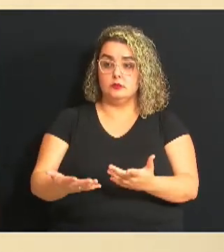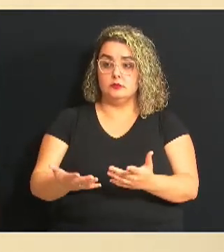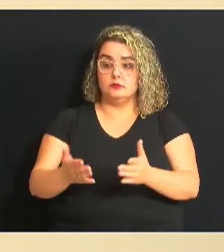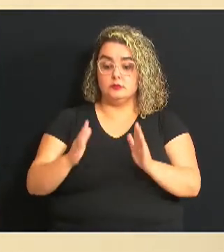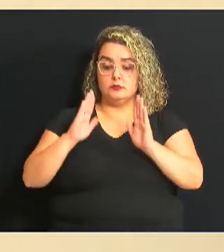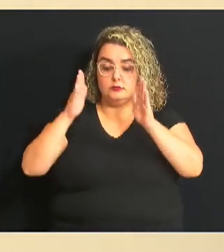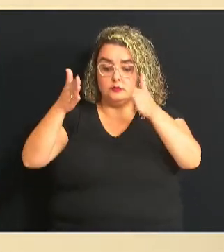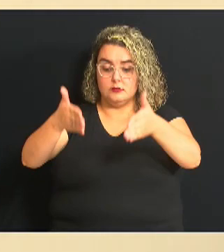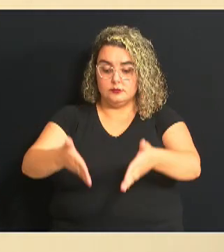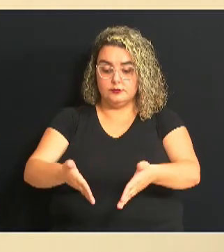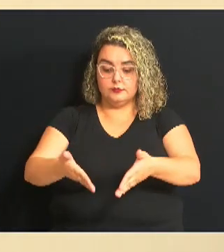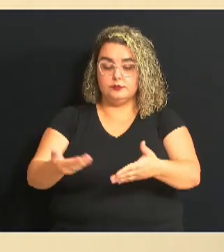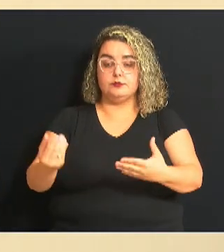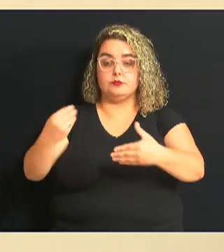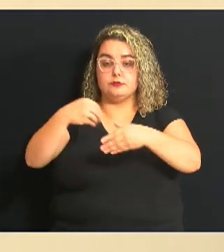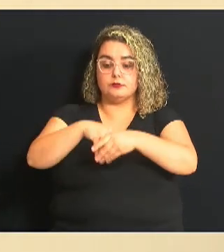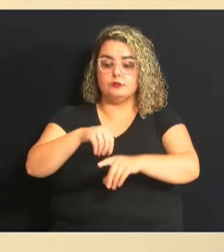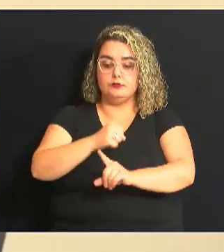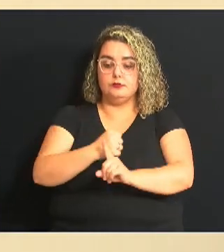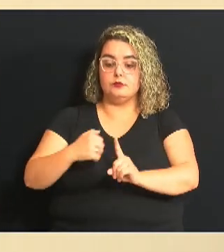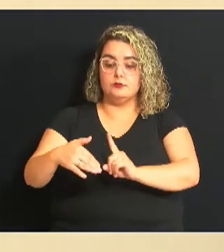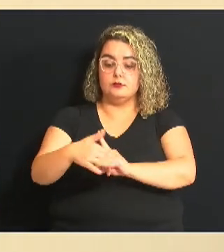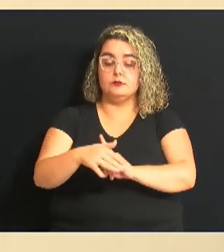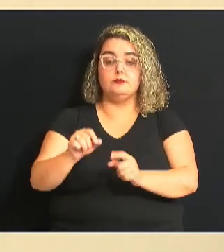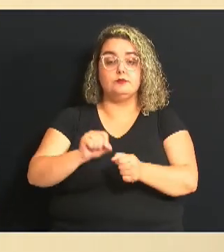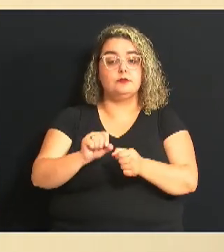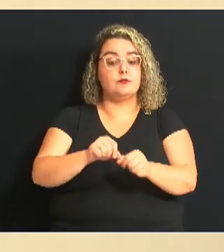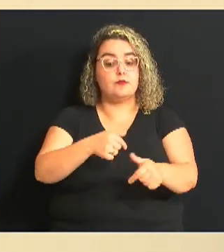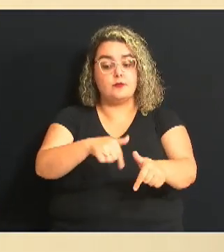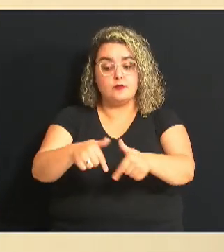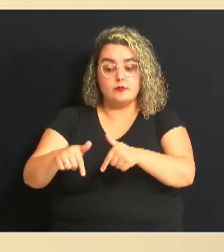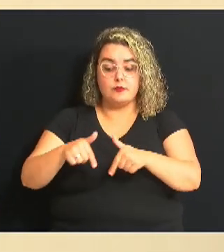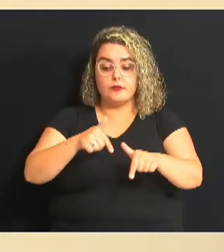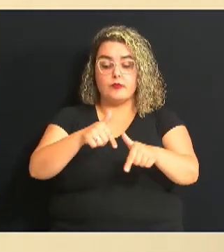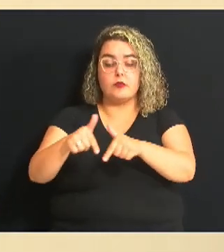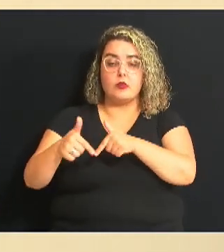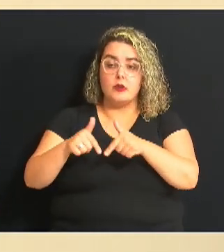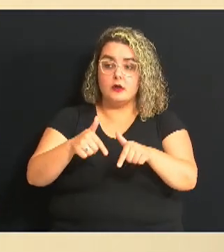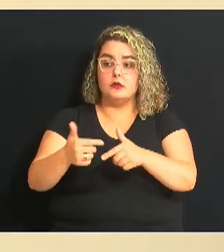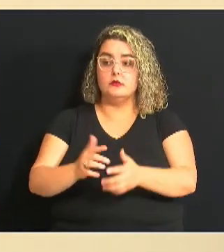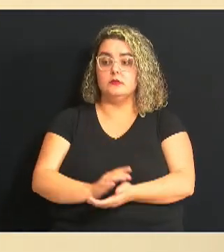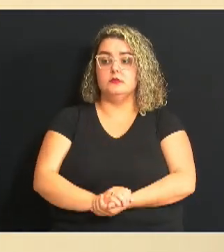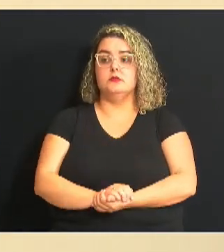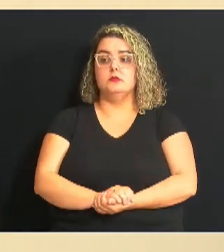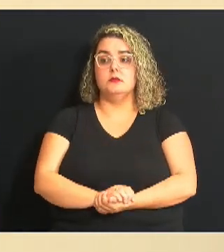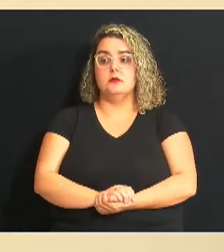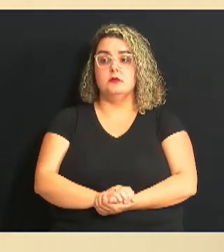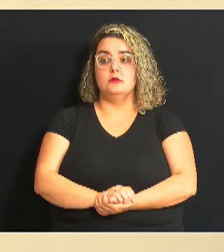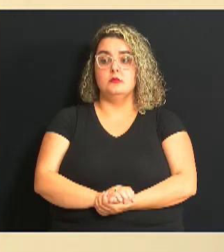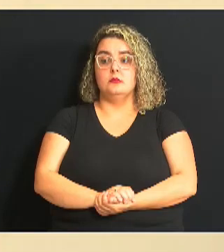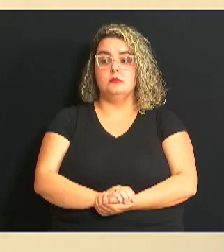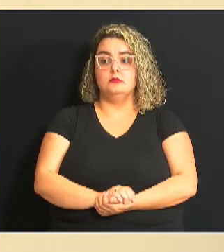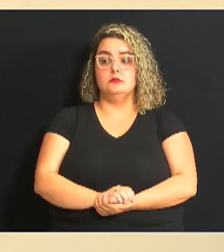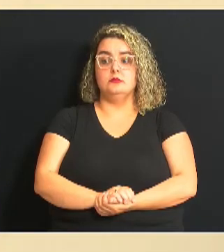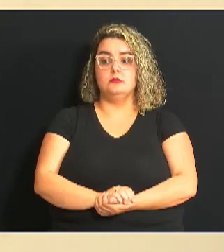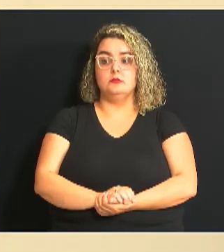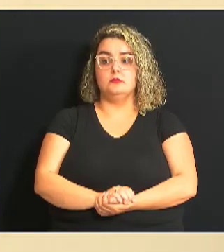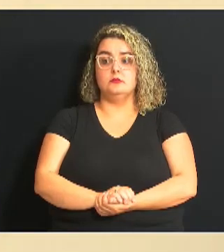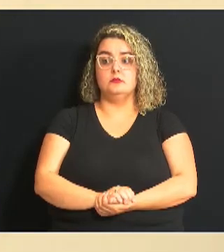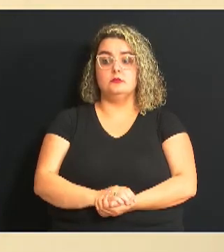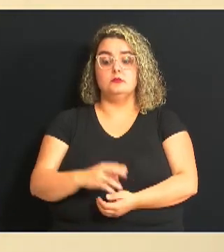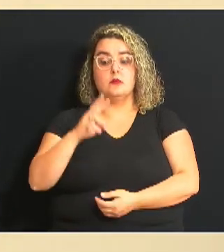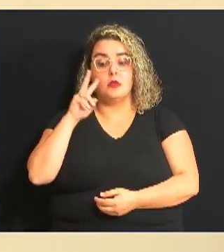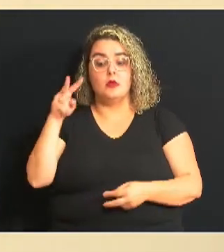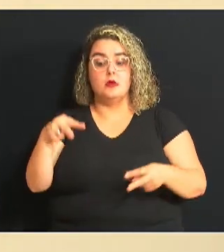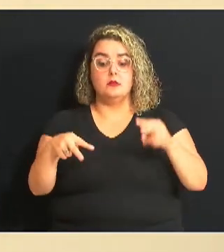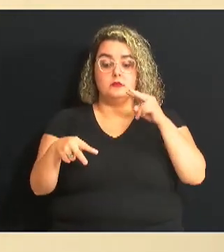âmago da sociedade, realizando um trabalho que, aos olhos de alguns, se destaca. Então, a